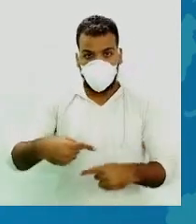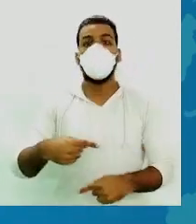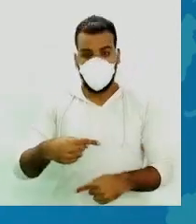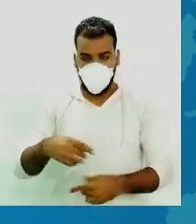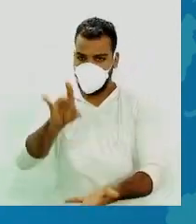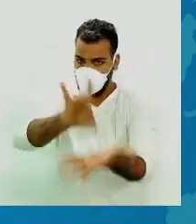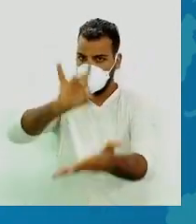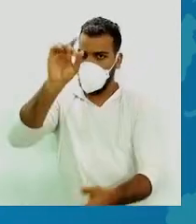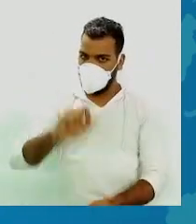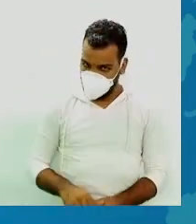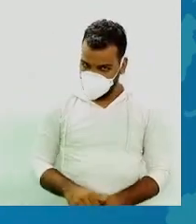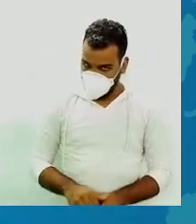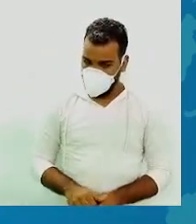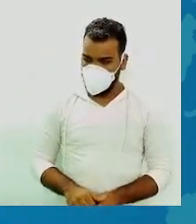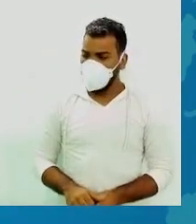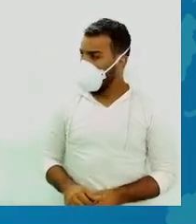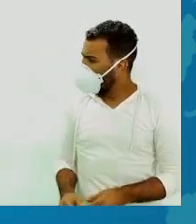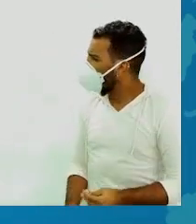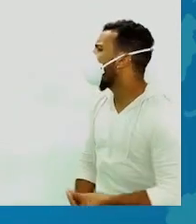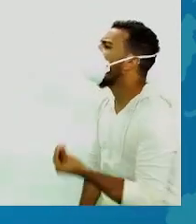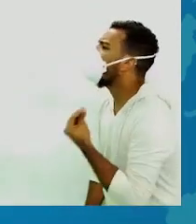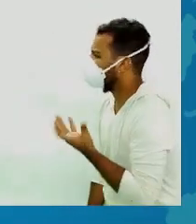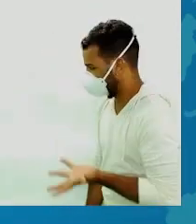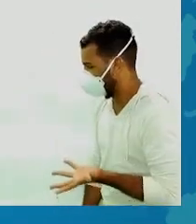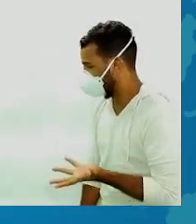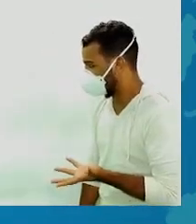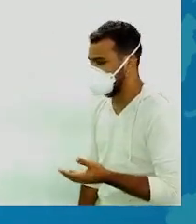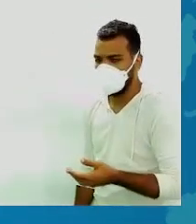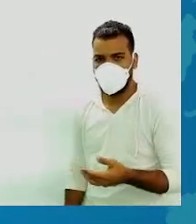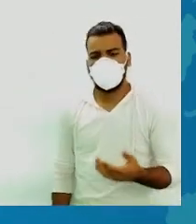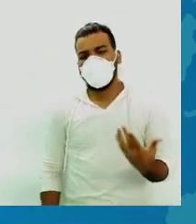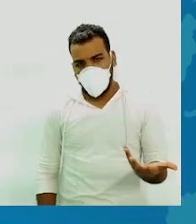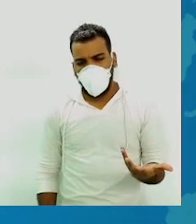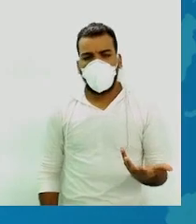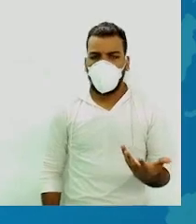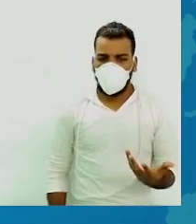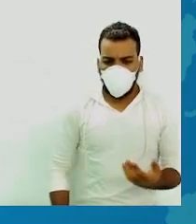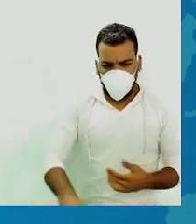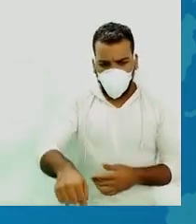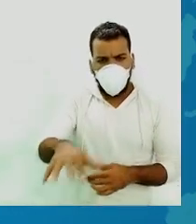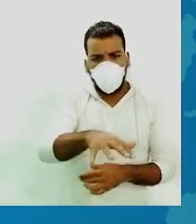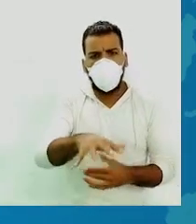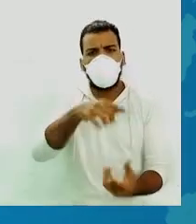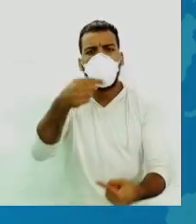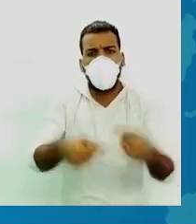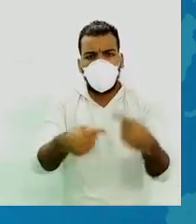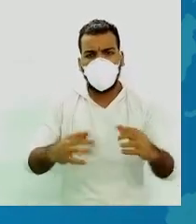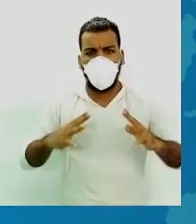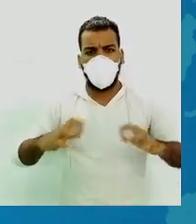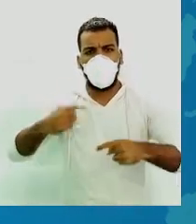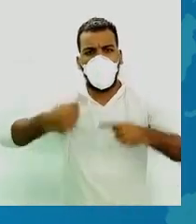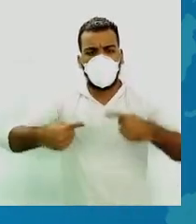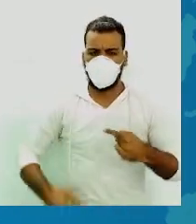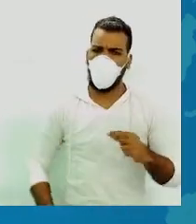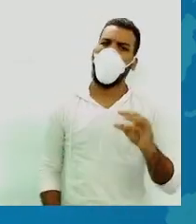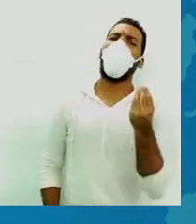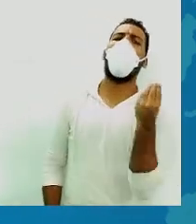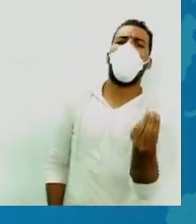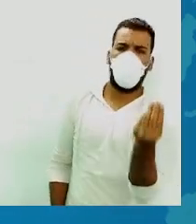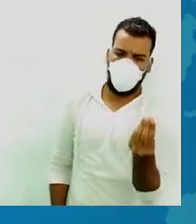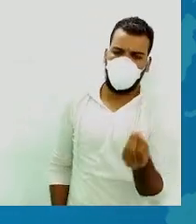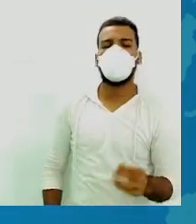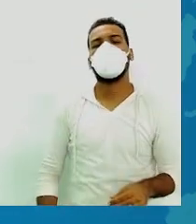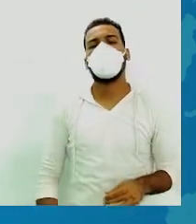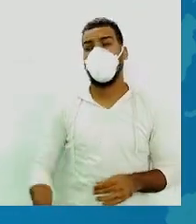grande verdade. Como assim, professor? Esse mundo político, ético-político. Eu já expliquei